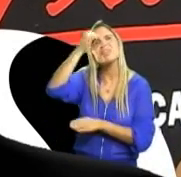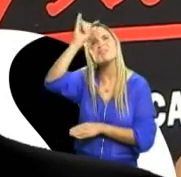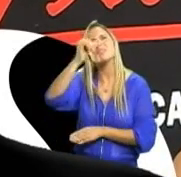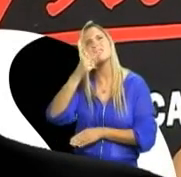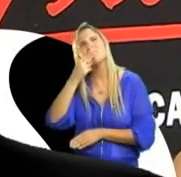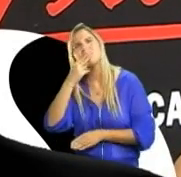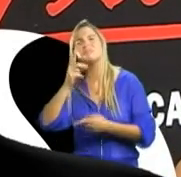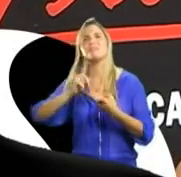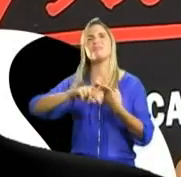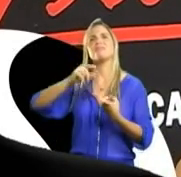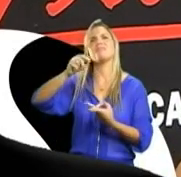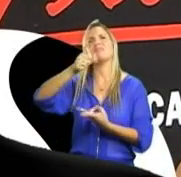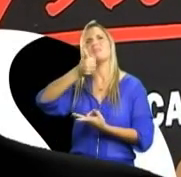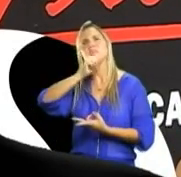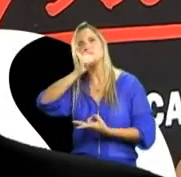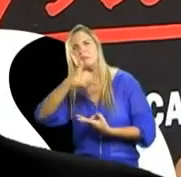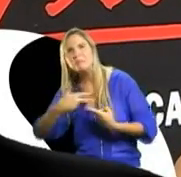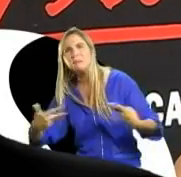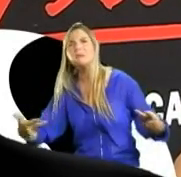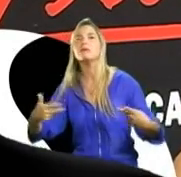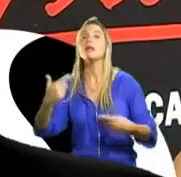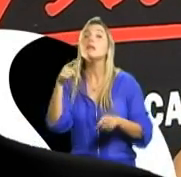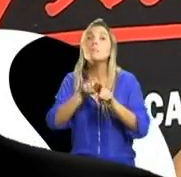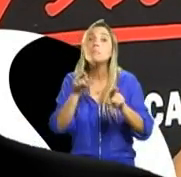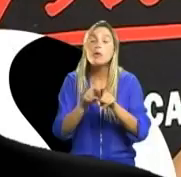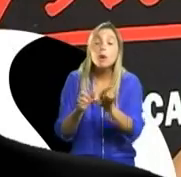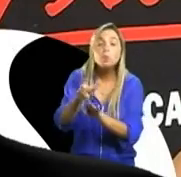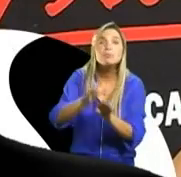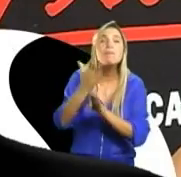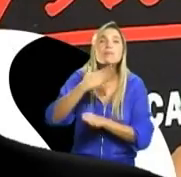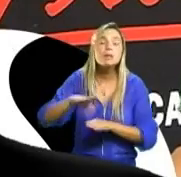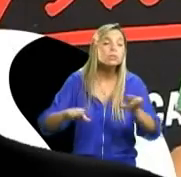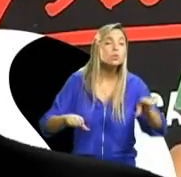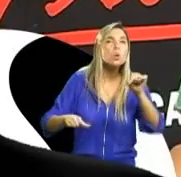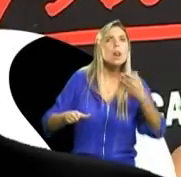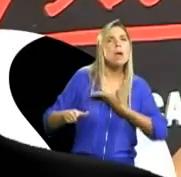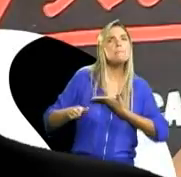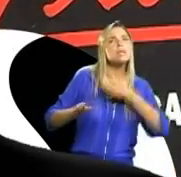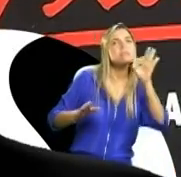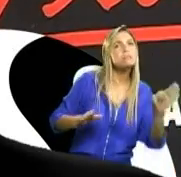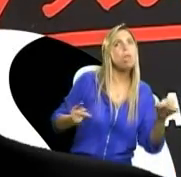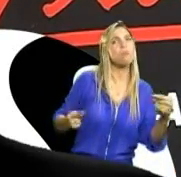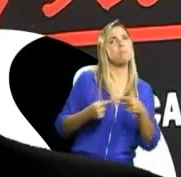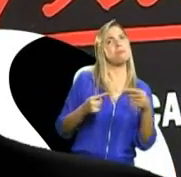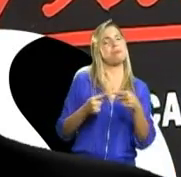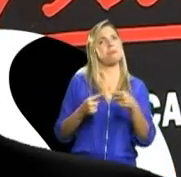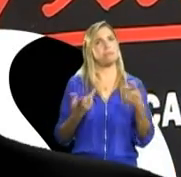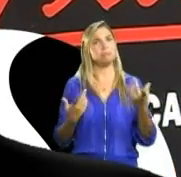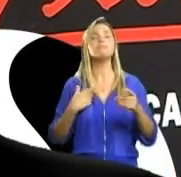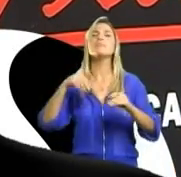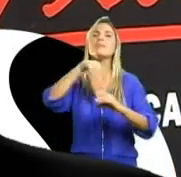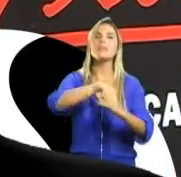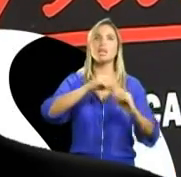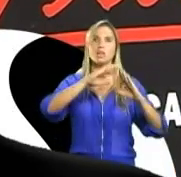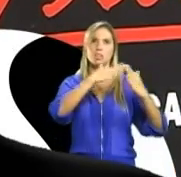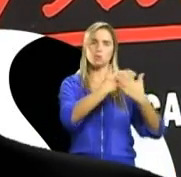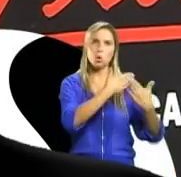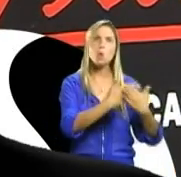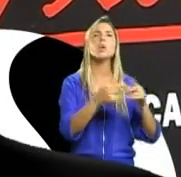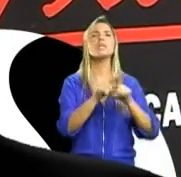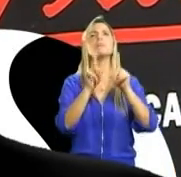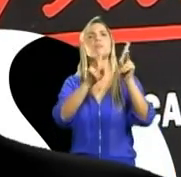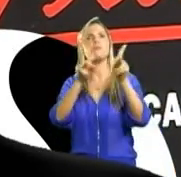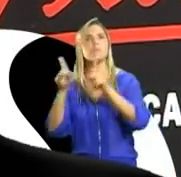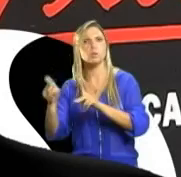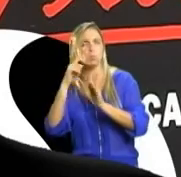bem suas amizades, porque é importante que ele próprio faça as suas escolhas, tome as suas decisões. Além da comunidade escolar, né, professores